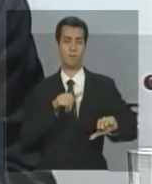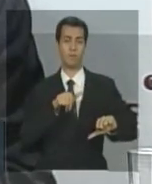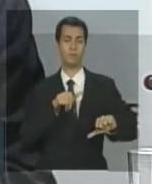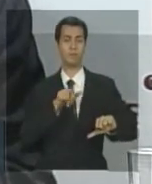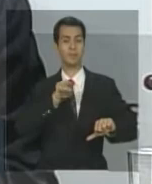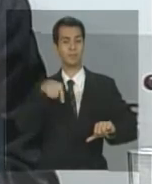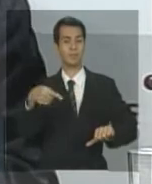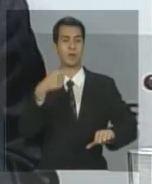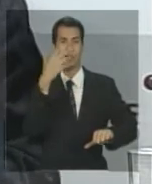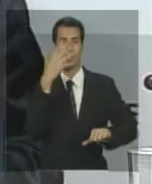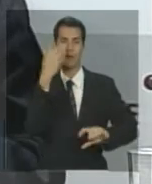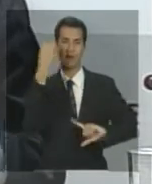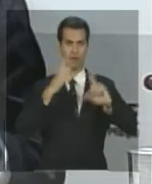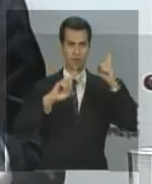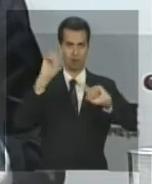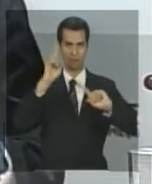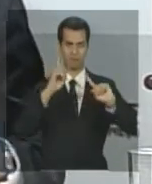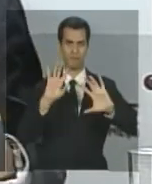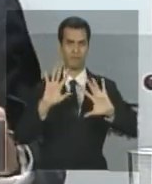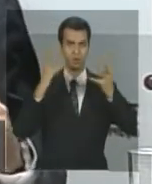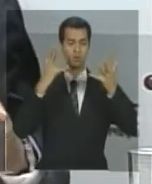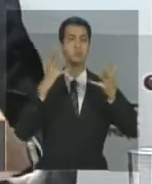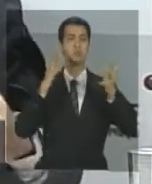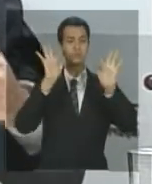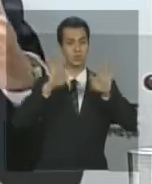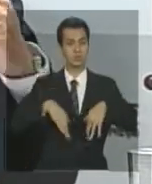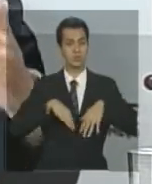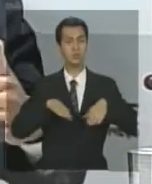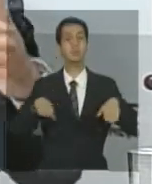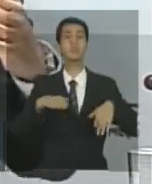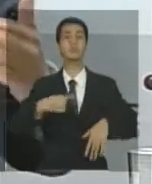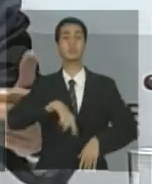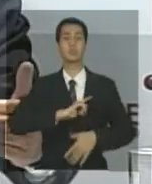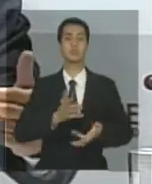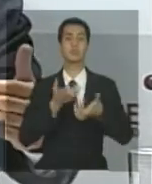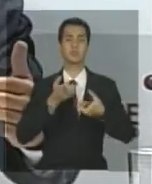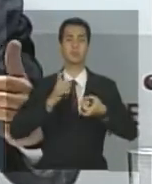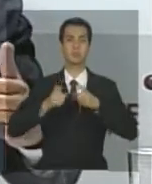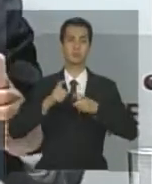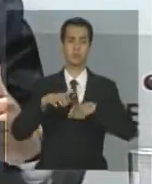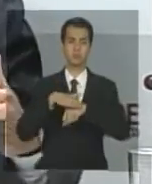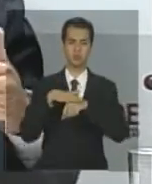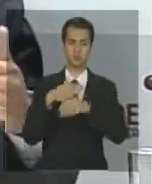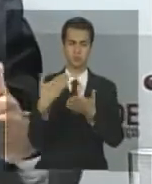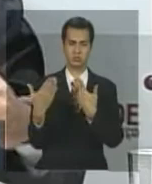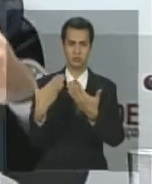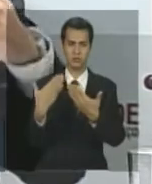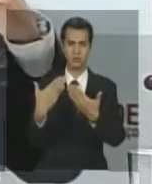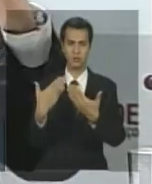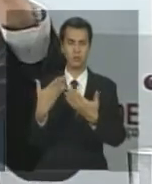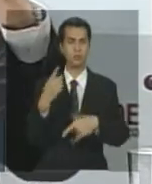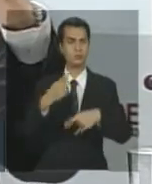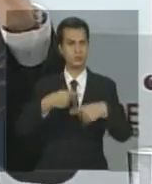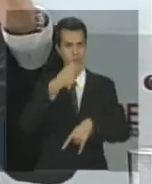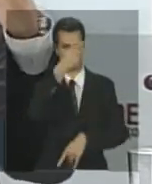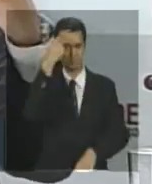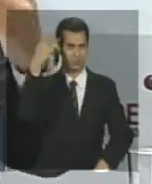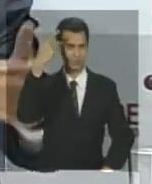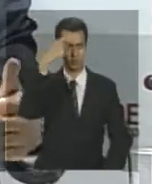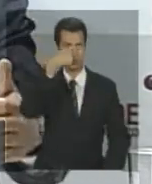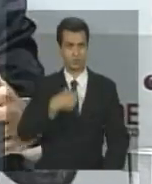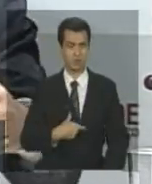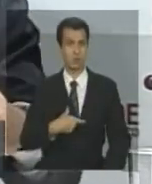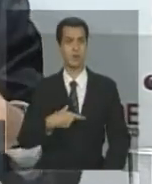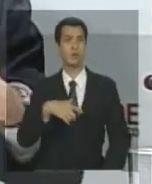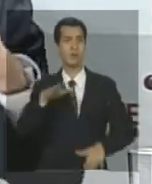depois do carnaval, nós acreditamos que tem alguns desafios em relação à manutenção do paciente, um paciente que às vezes fica